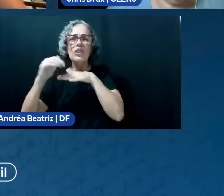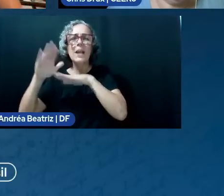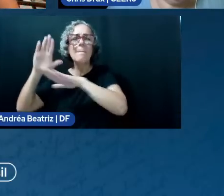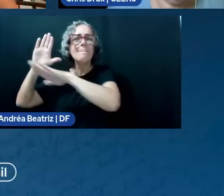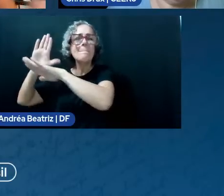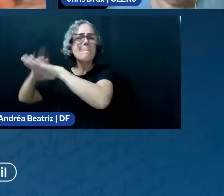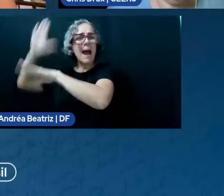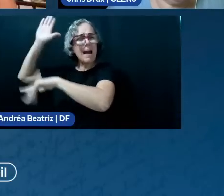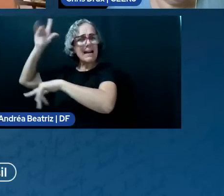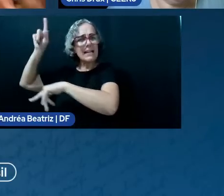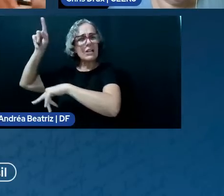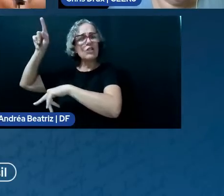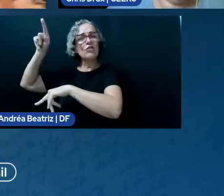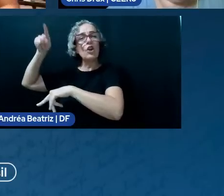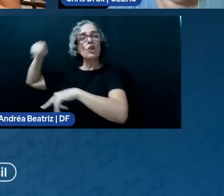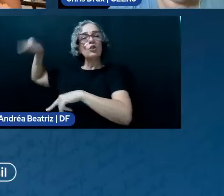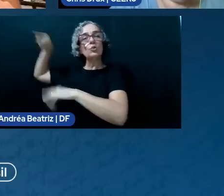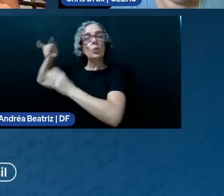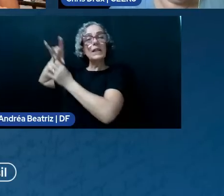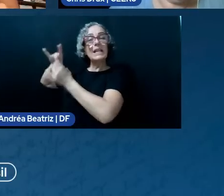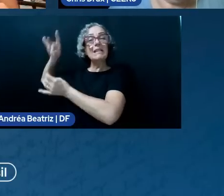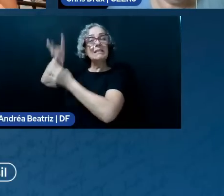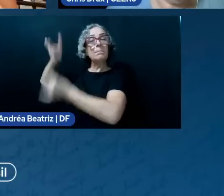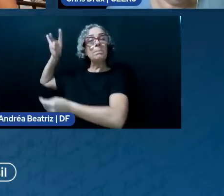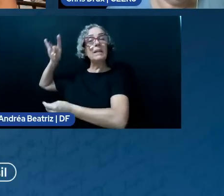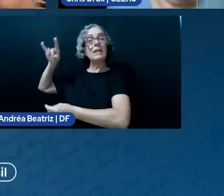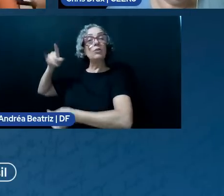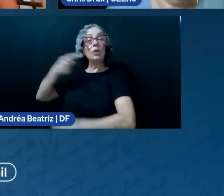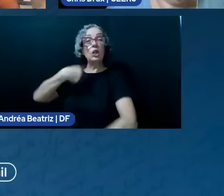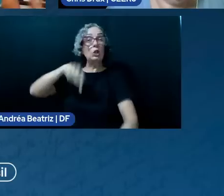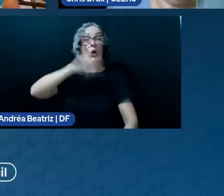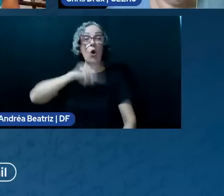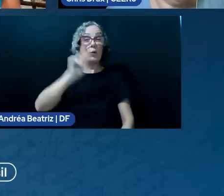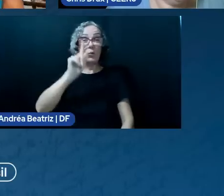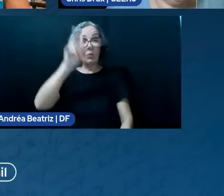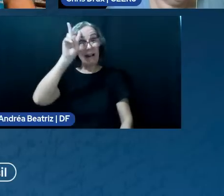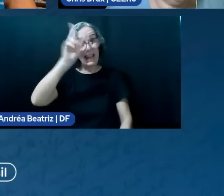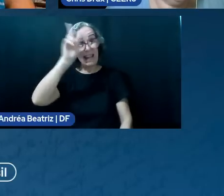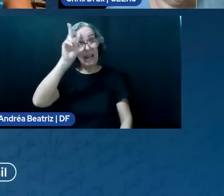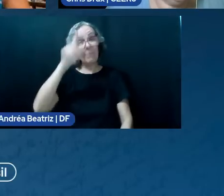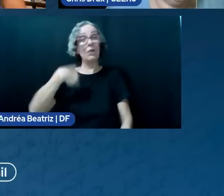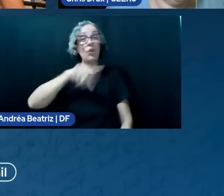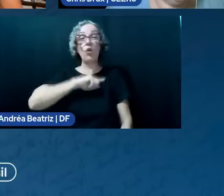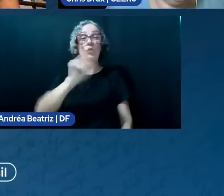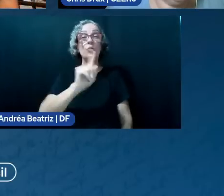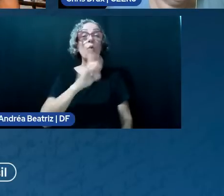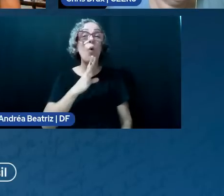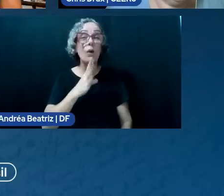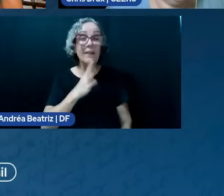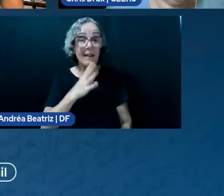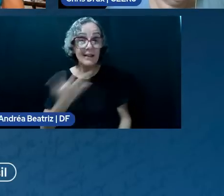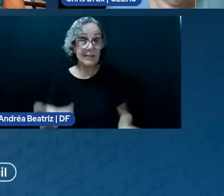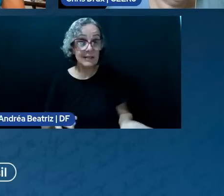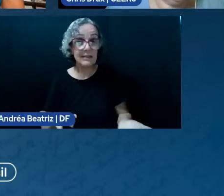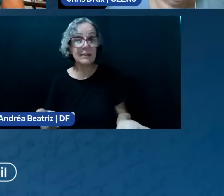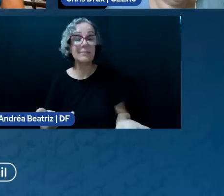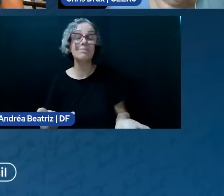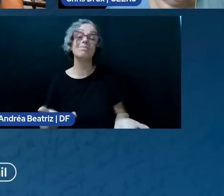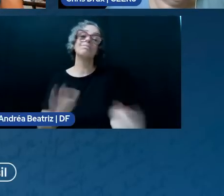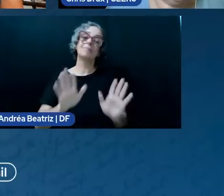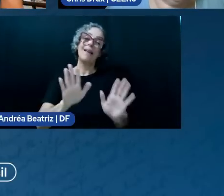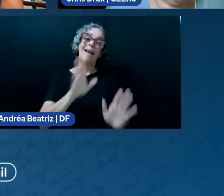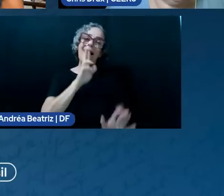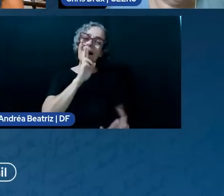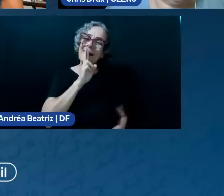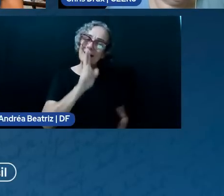nos são estranhos e que nós não conhecemos? Então, vejamos a resposta. A resposta é clara,